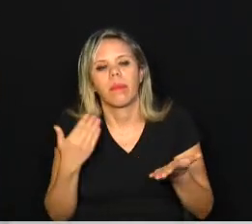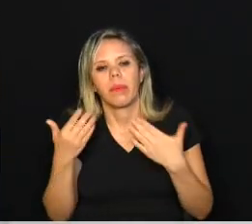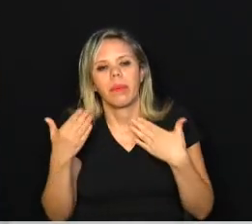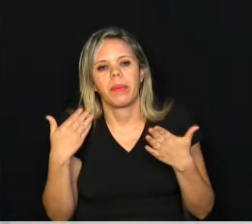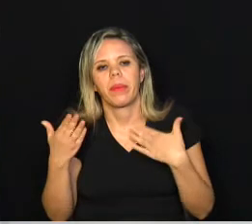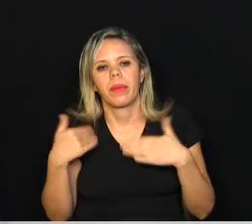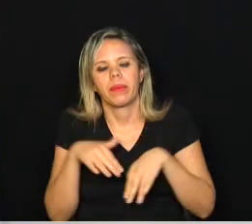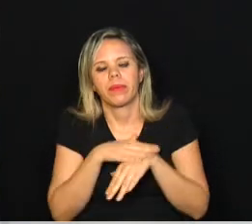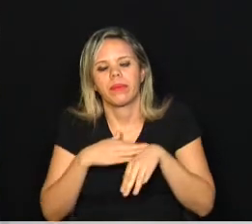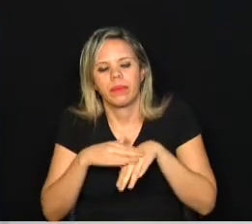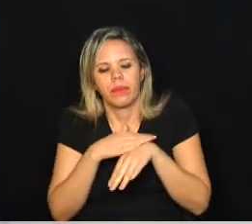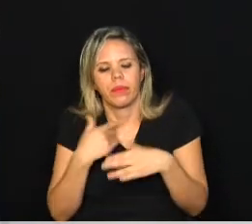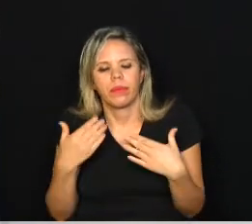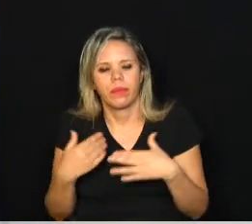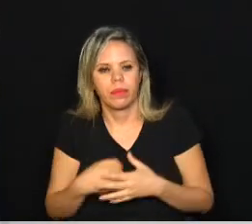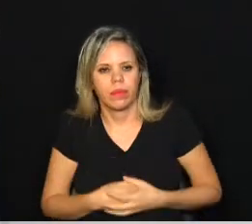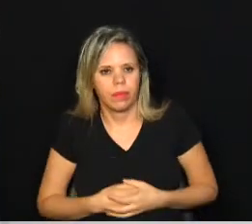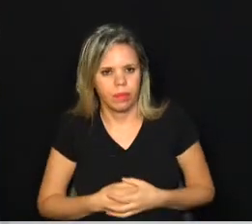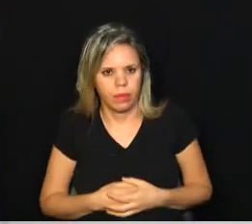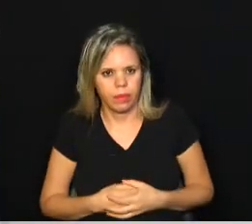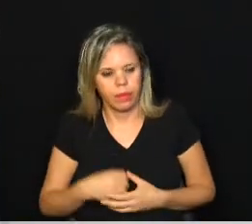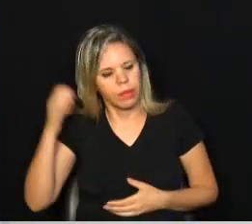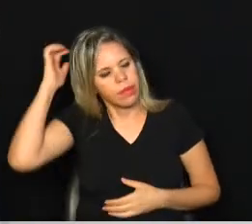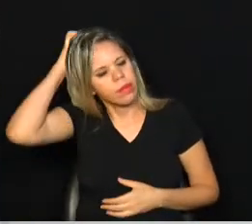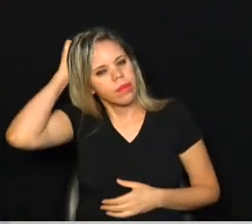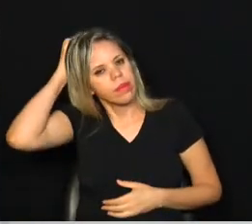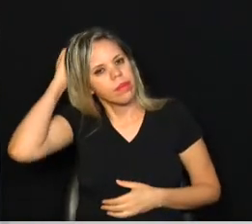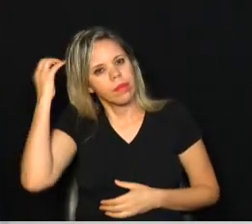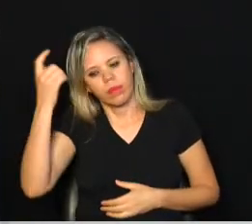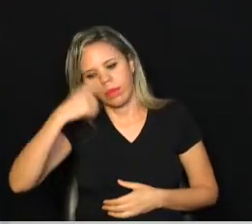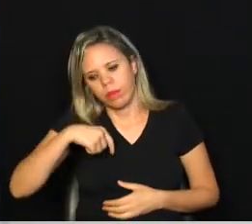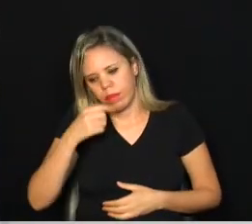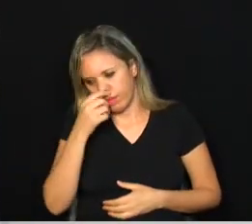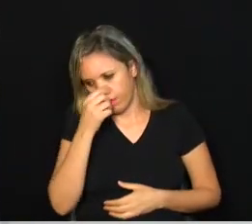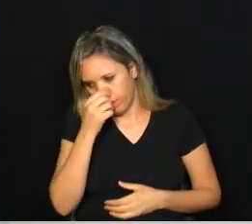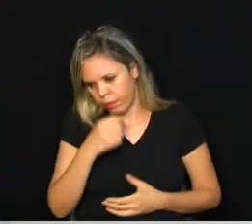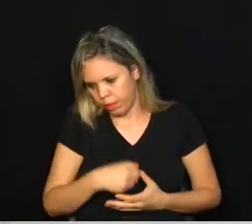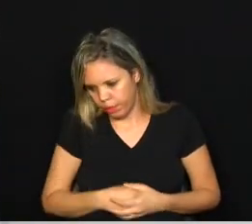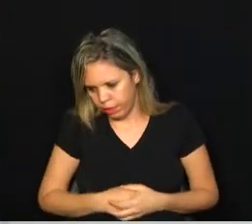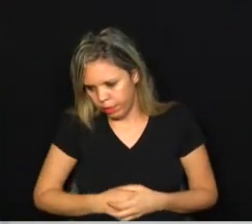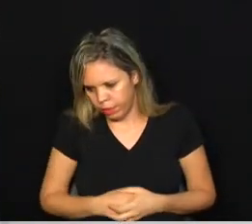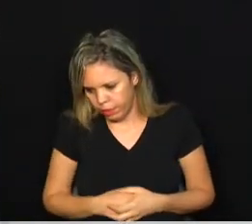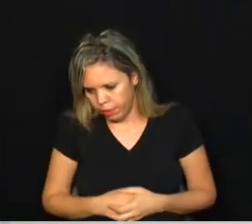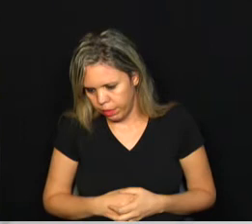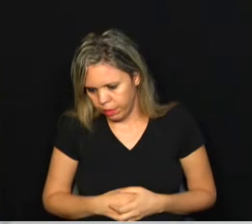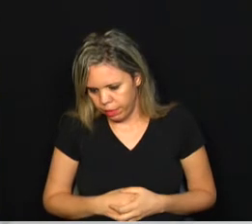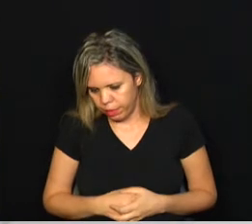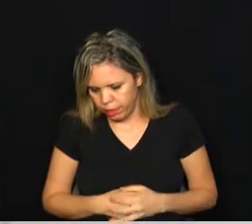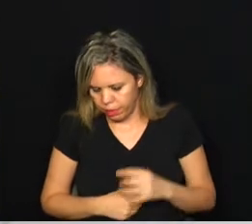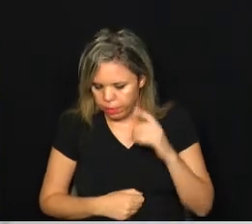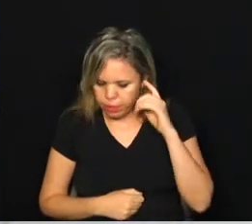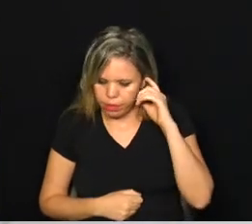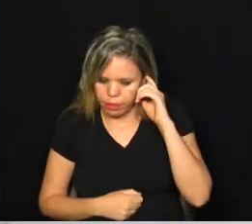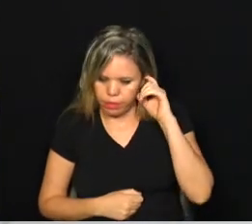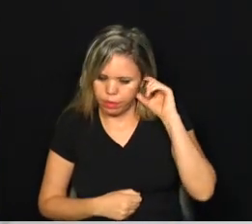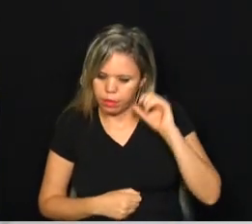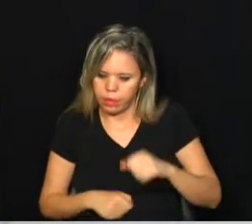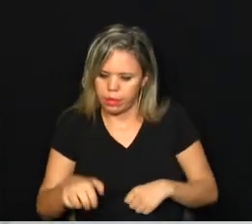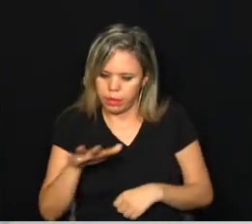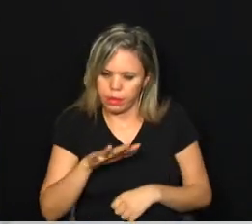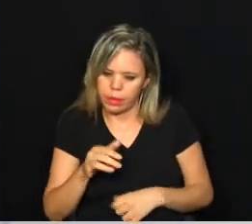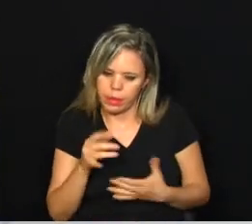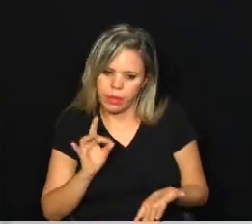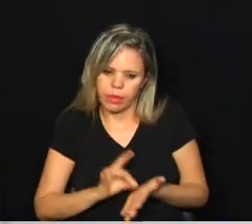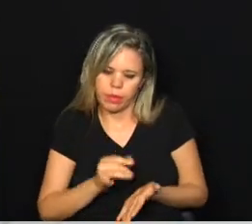nossa conversa, nosso debate. Eu considero que essa área, de fato,